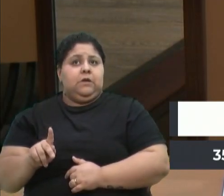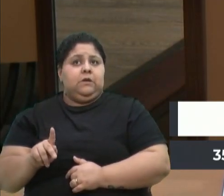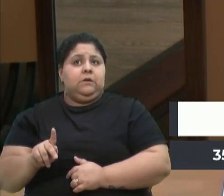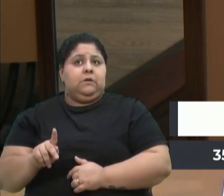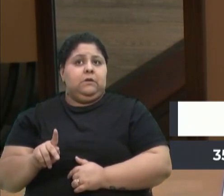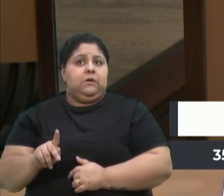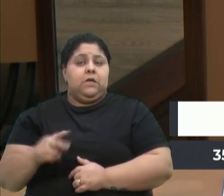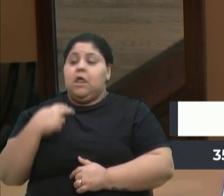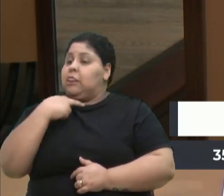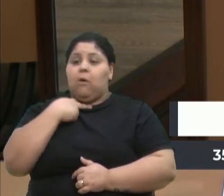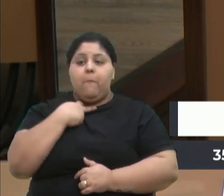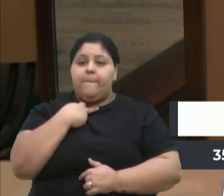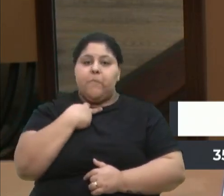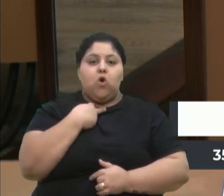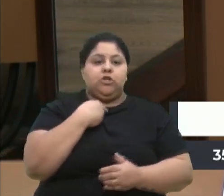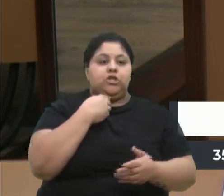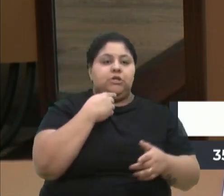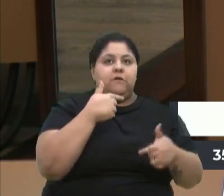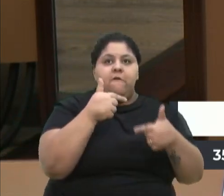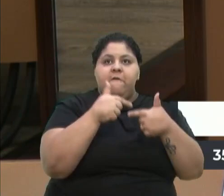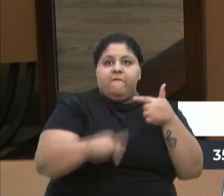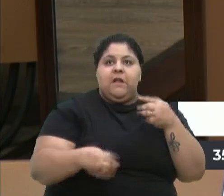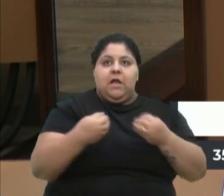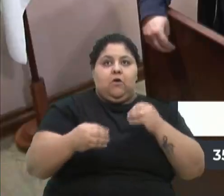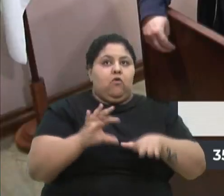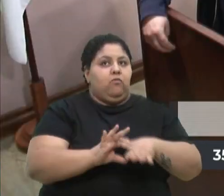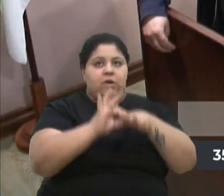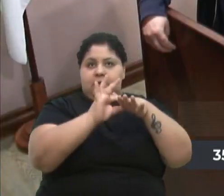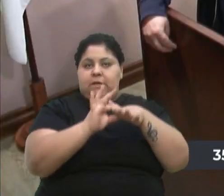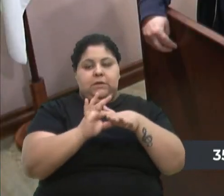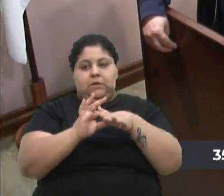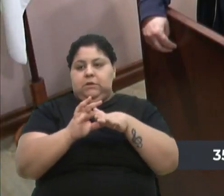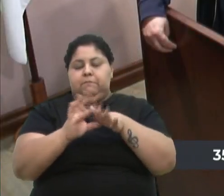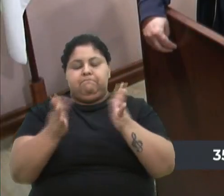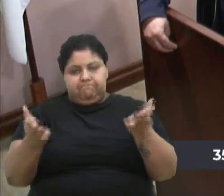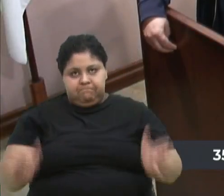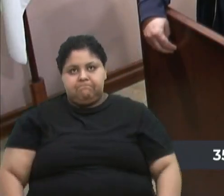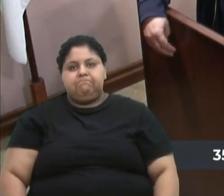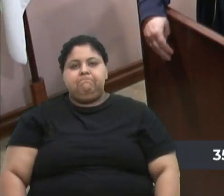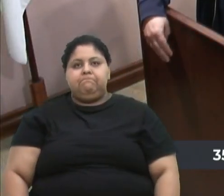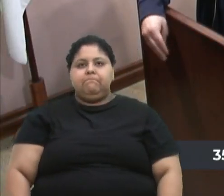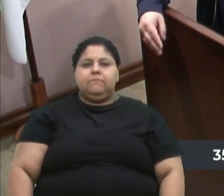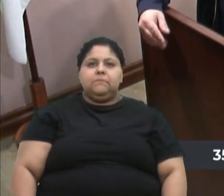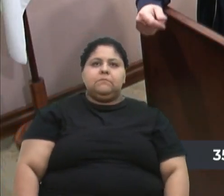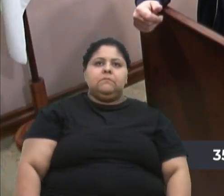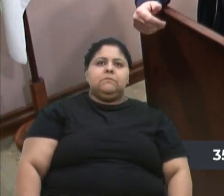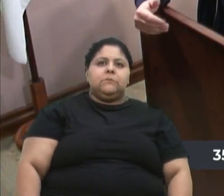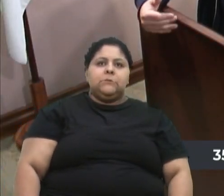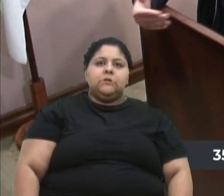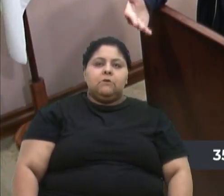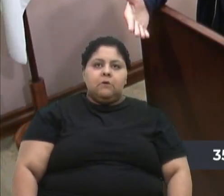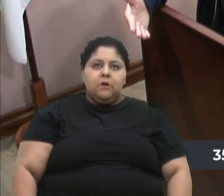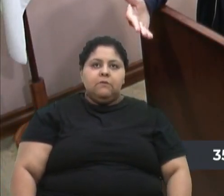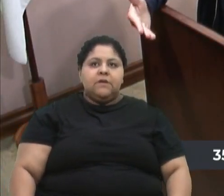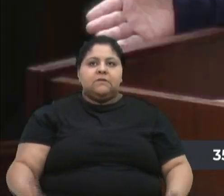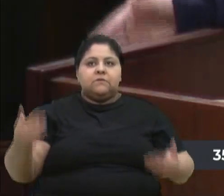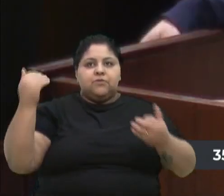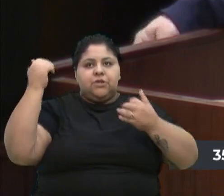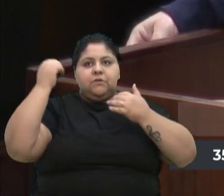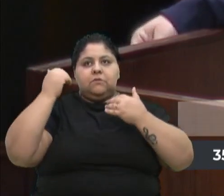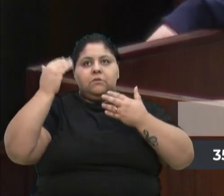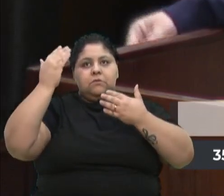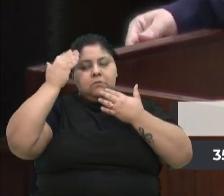não tem por que fazer esse tipo de crítica. Obrigada. Obrigado, vereadora Tatiane. Eu acho preconceituoso,